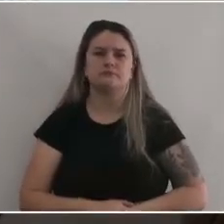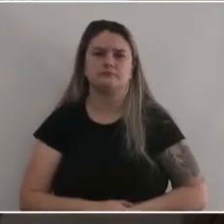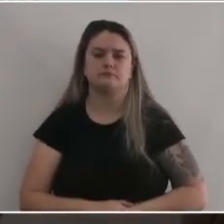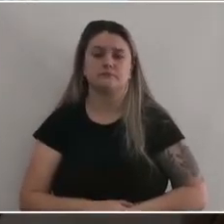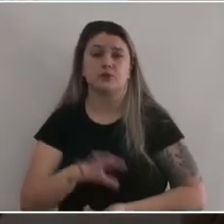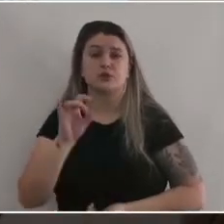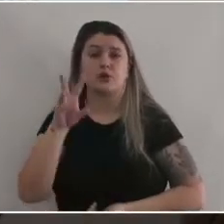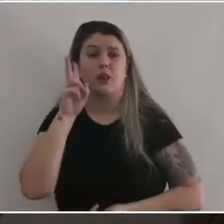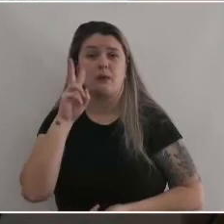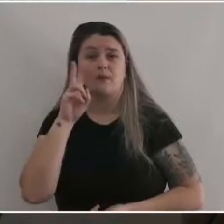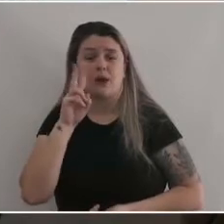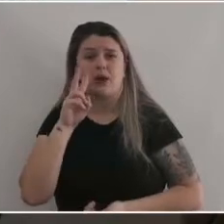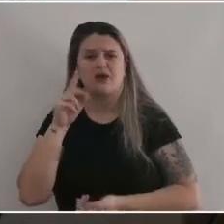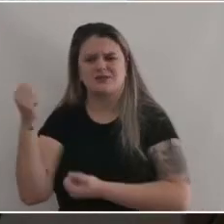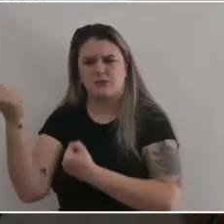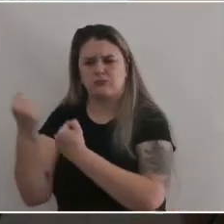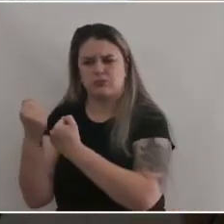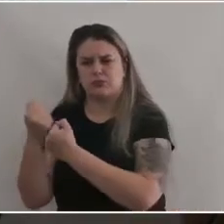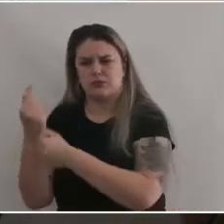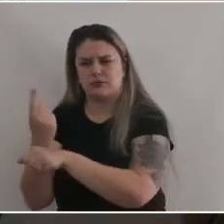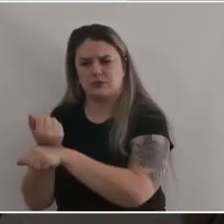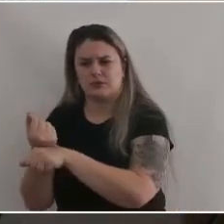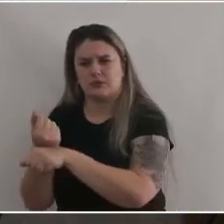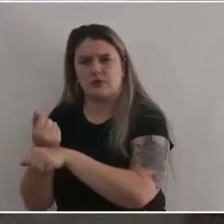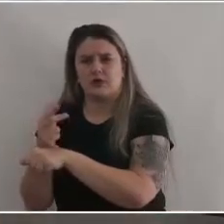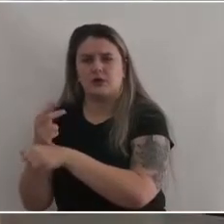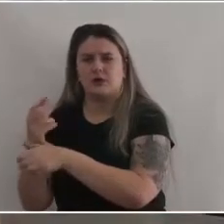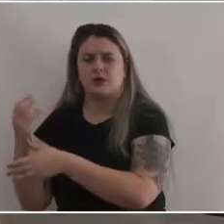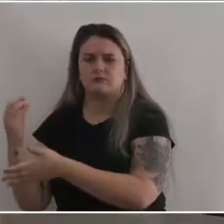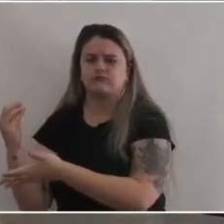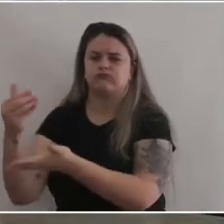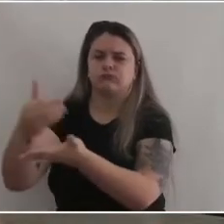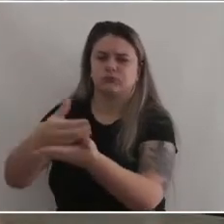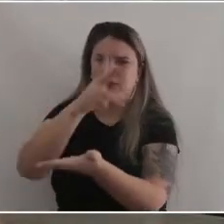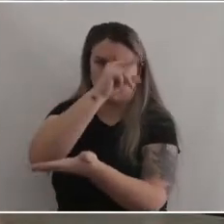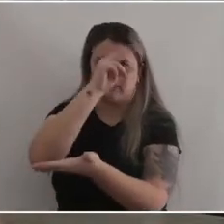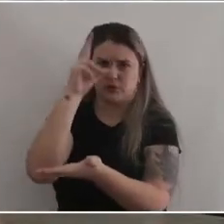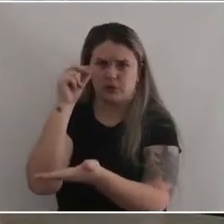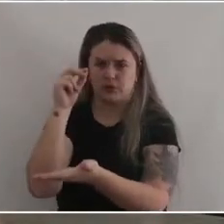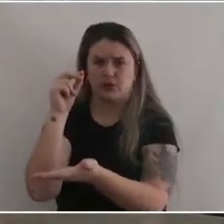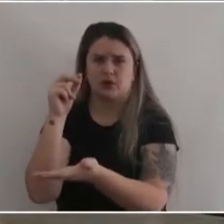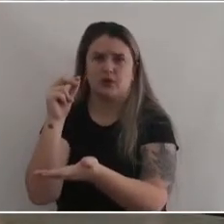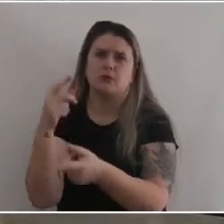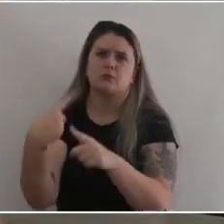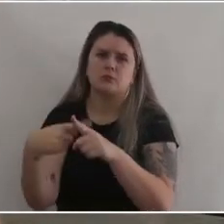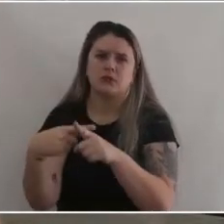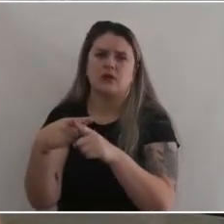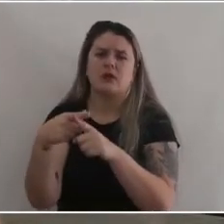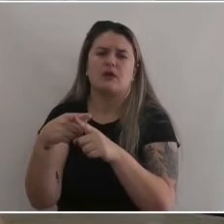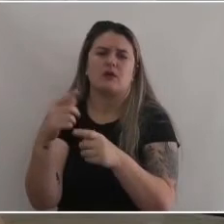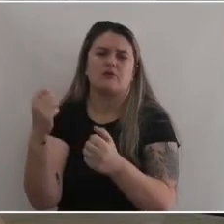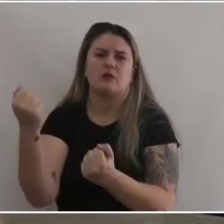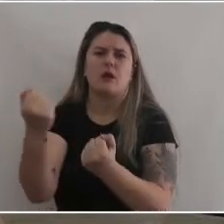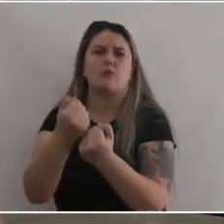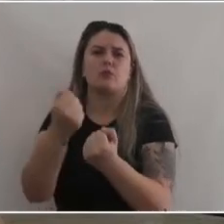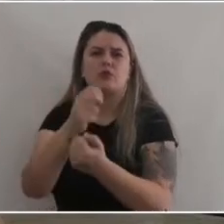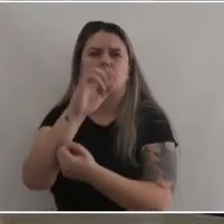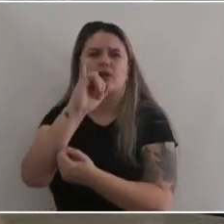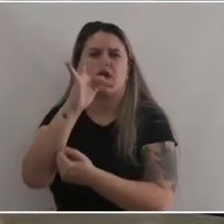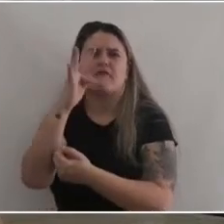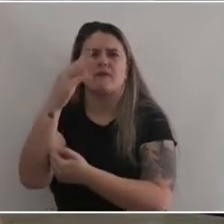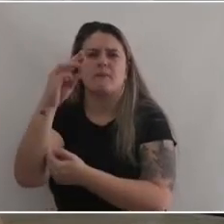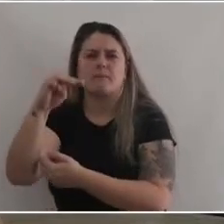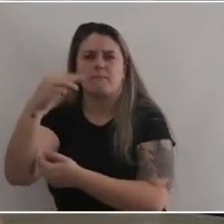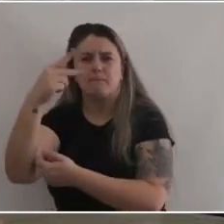Só lembrando que o auxílio financeiro ele veio para compensar tanto o FPM como os demais